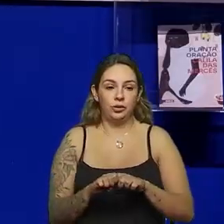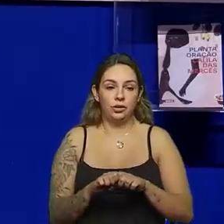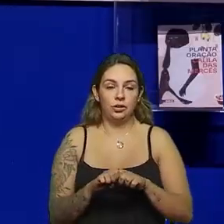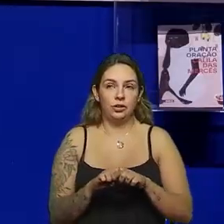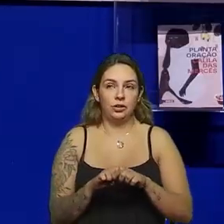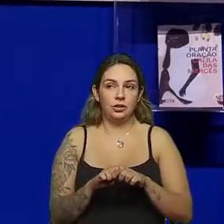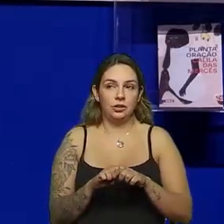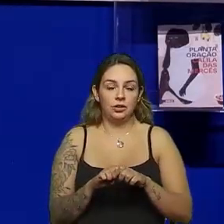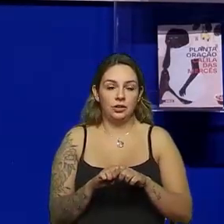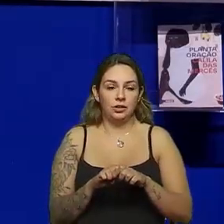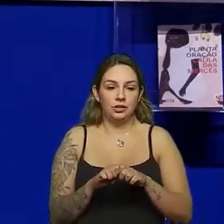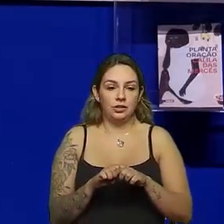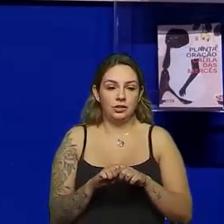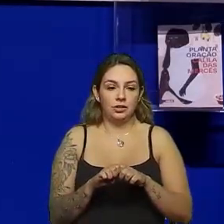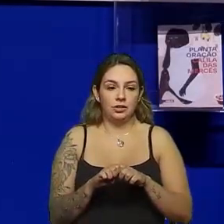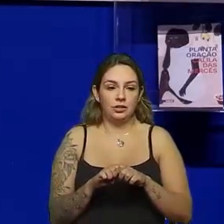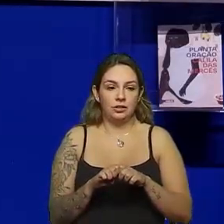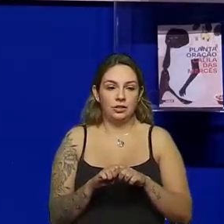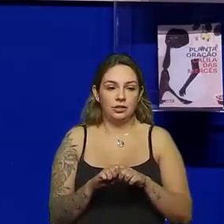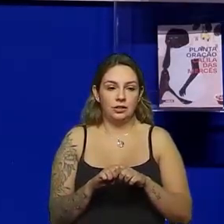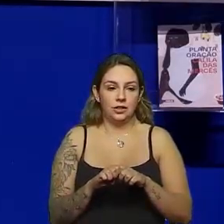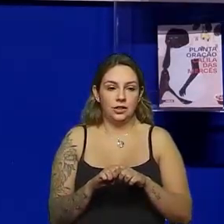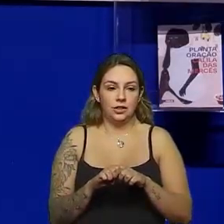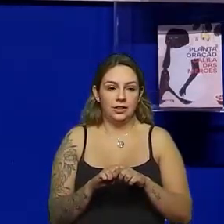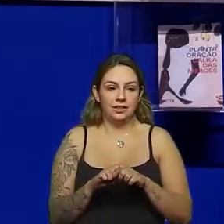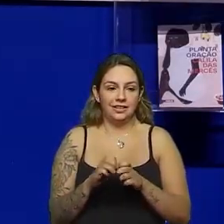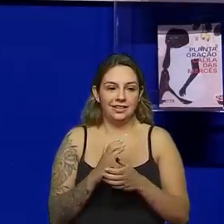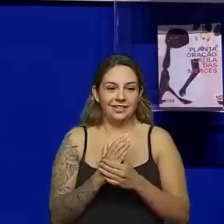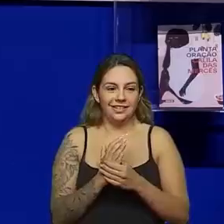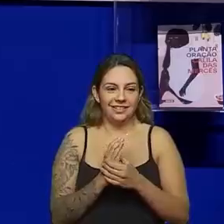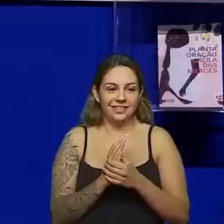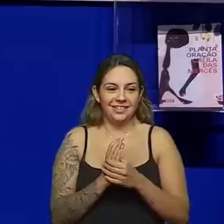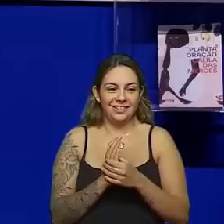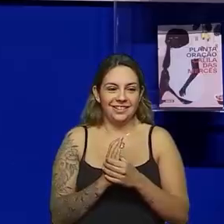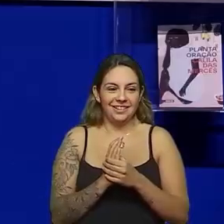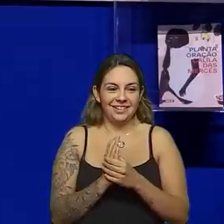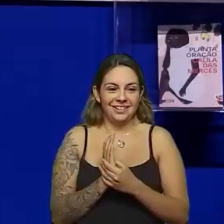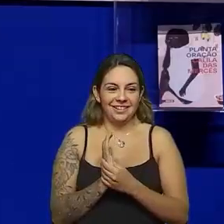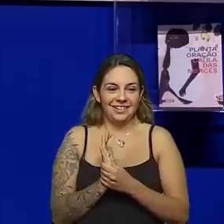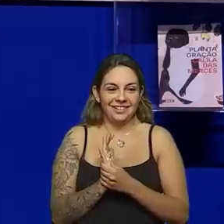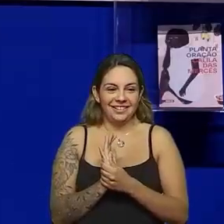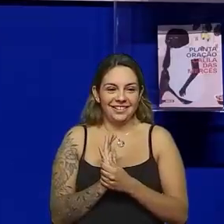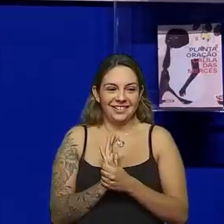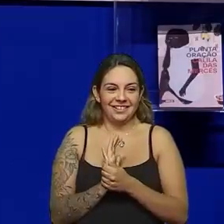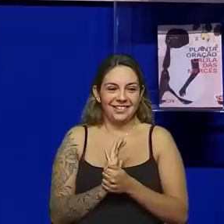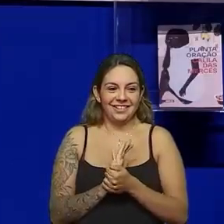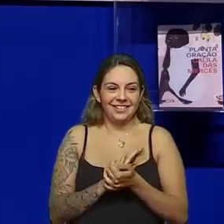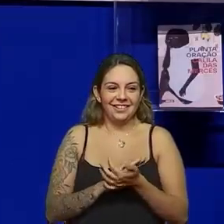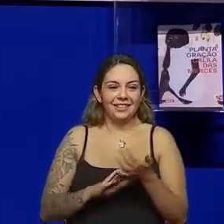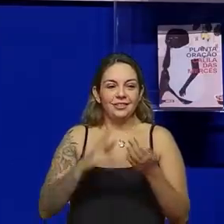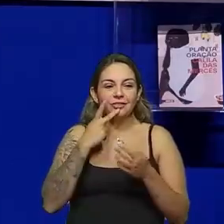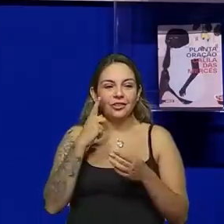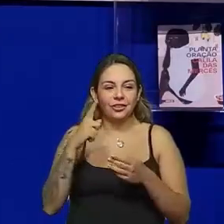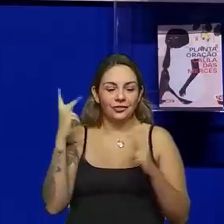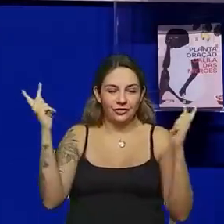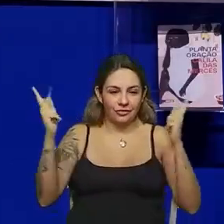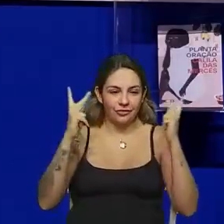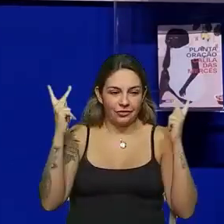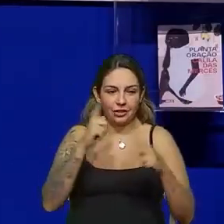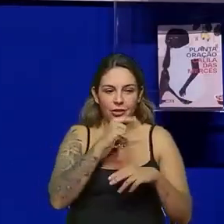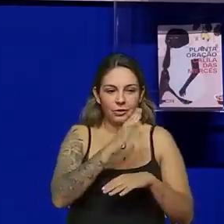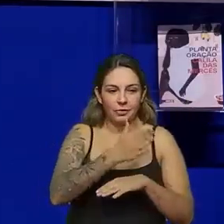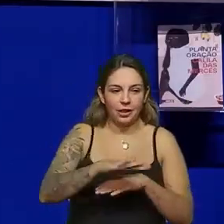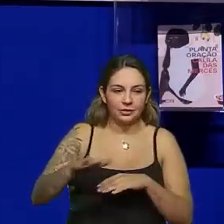tenho que falar, e falar do teu pai, que é o seguinte: nas questões, o vento, né, o